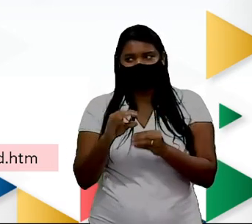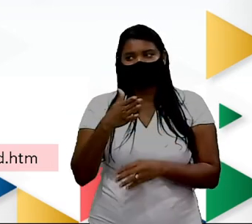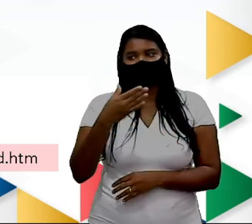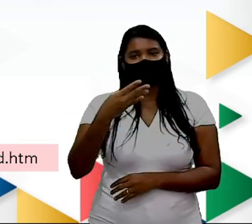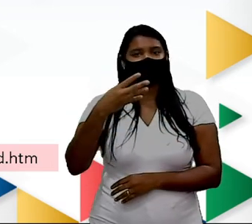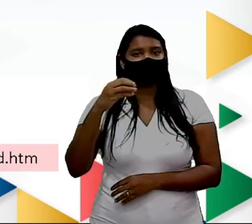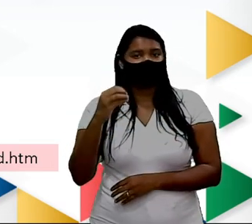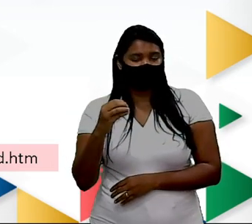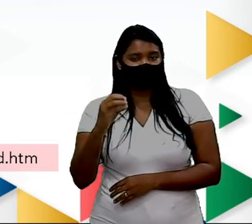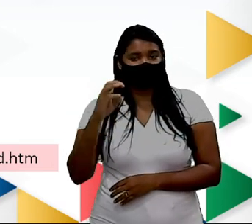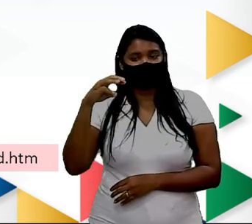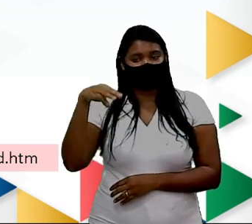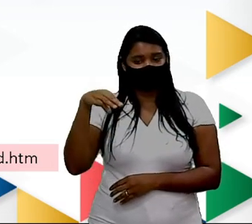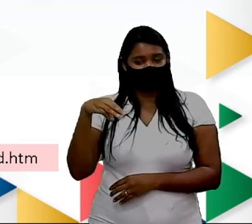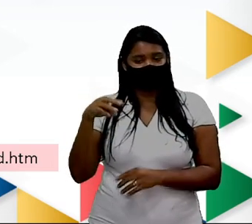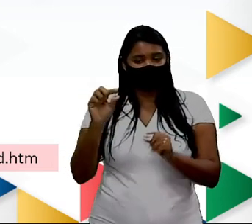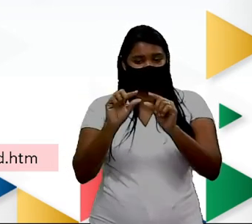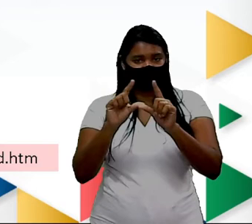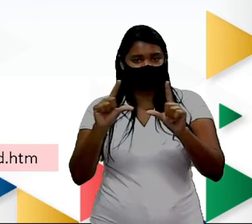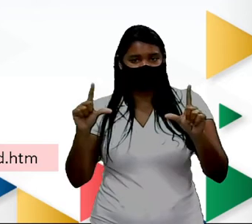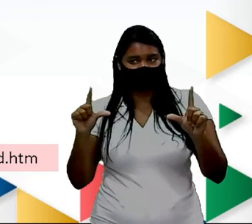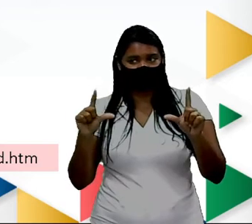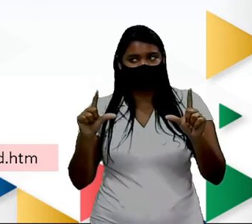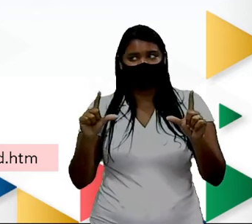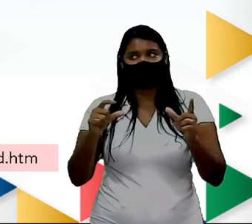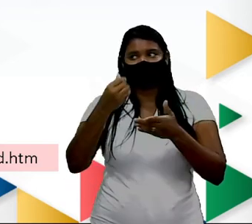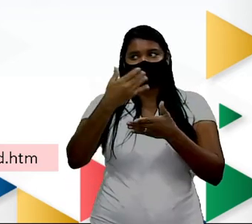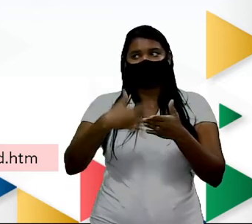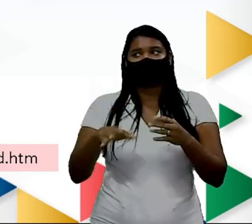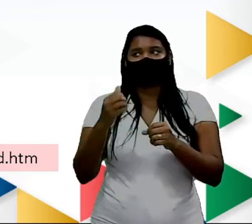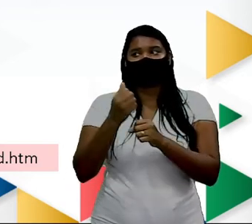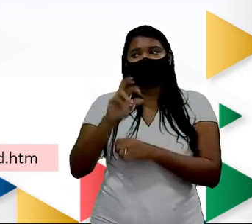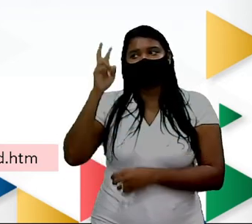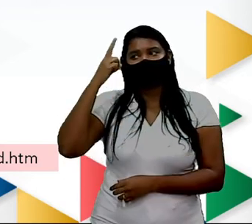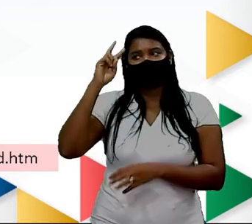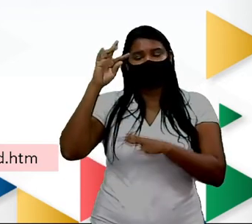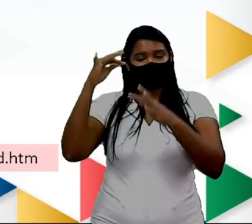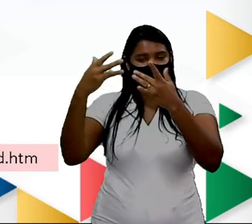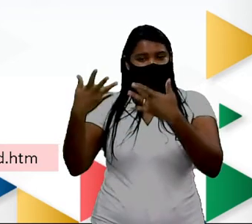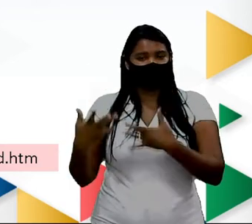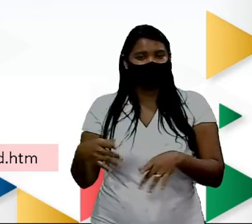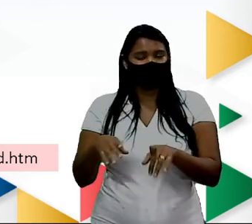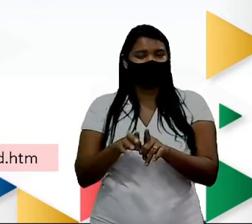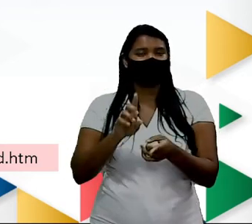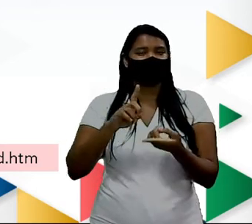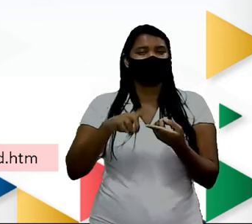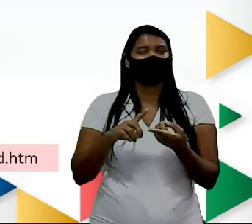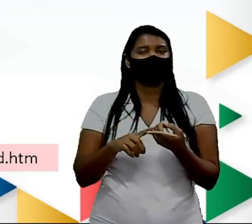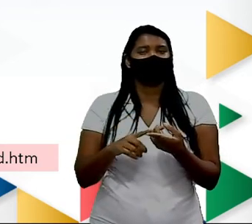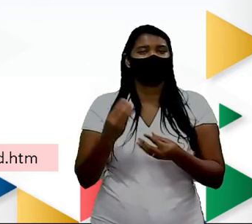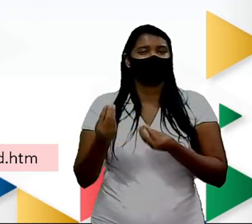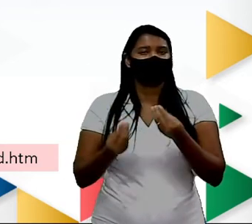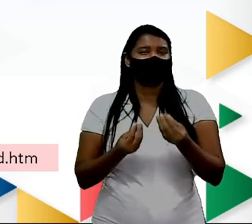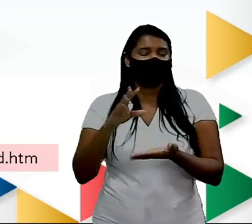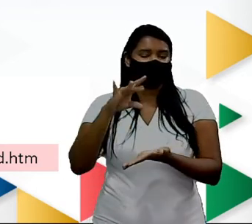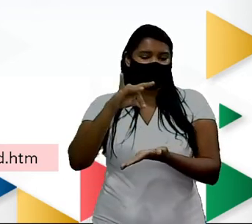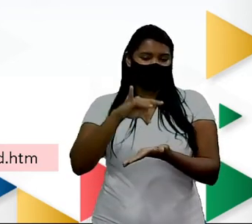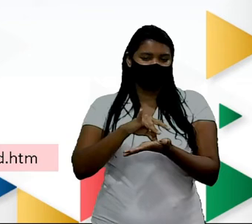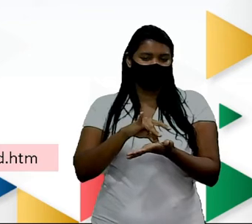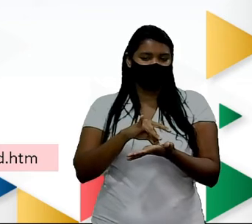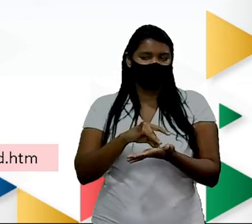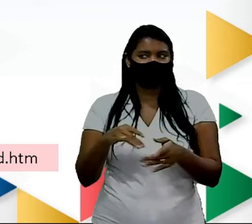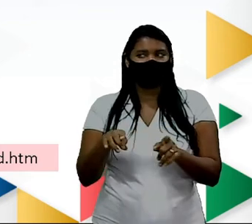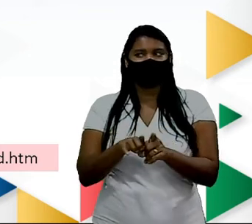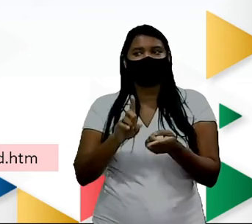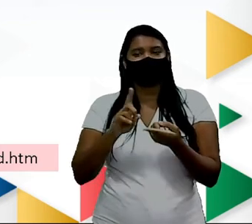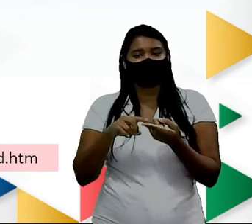centímetros de largura por 5 metros de comprimento, que conta história, narra fatos, e dentro dessa narrativa e de fatos,